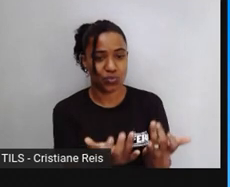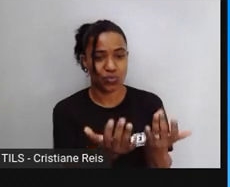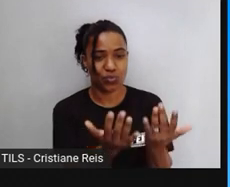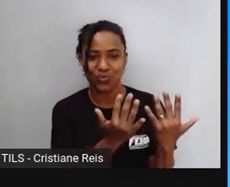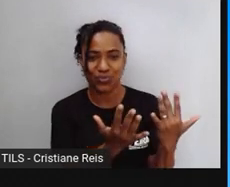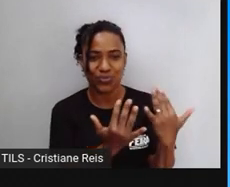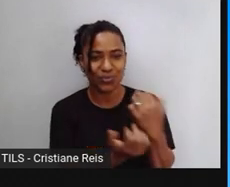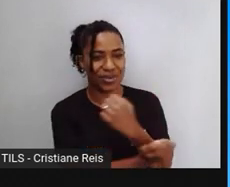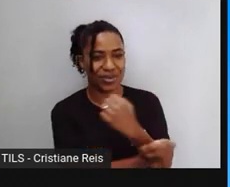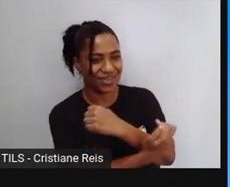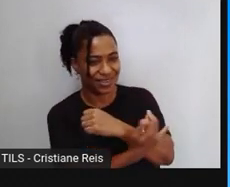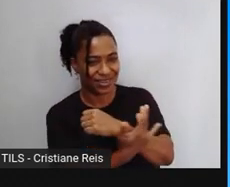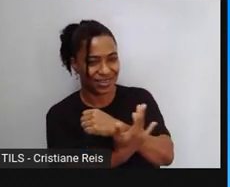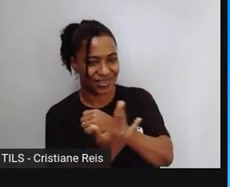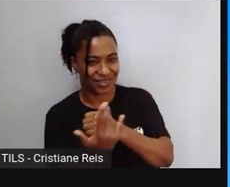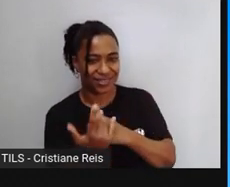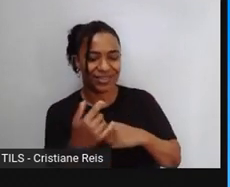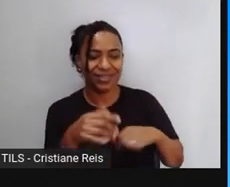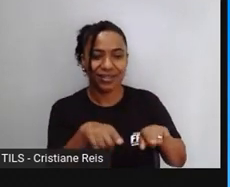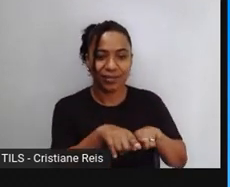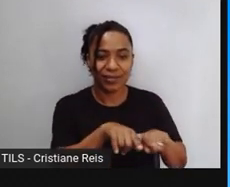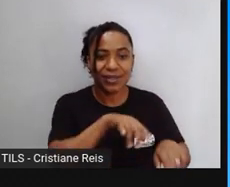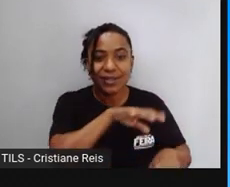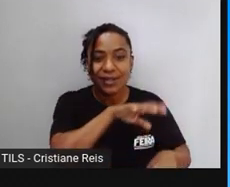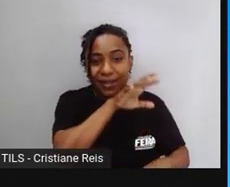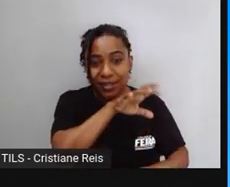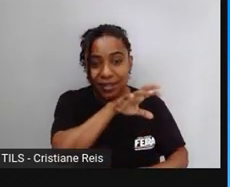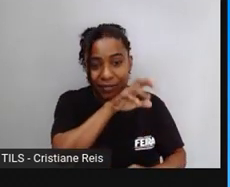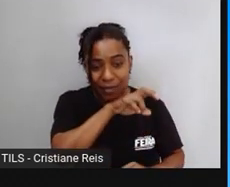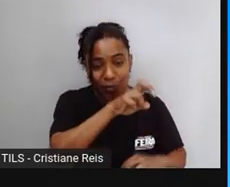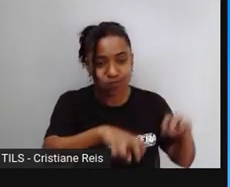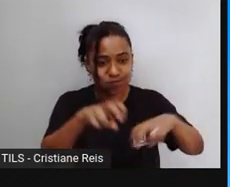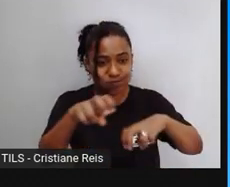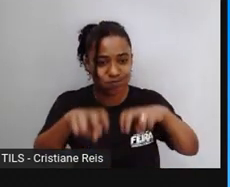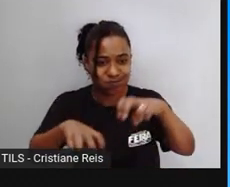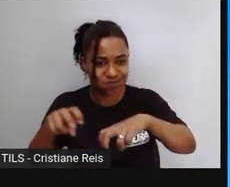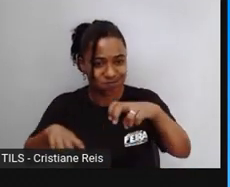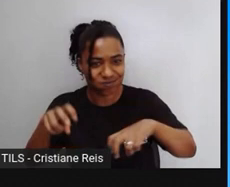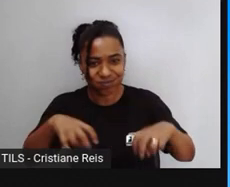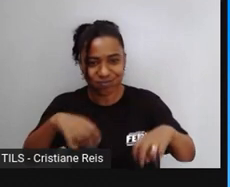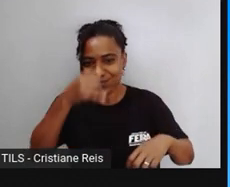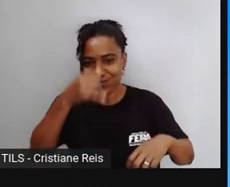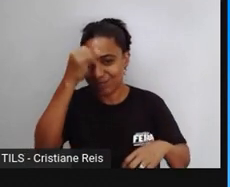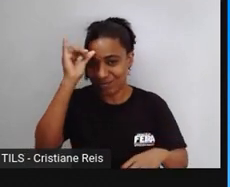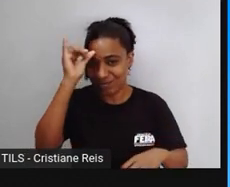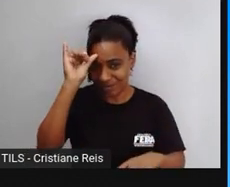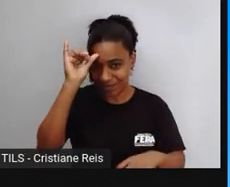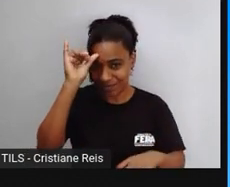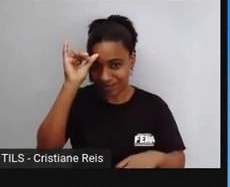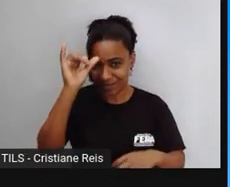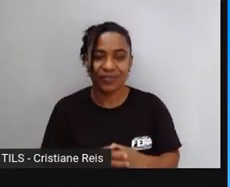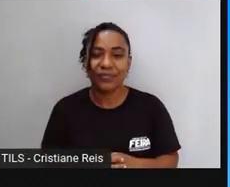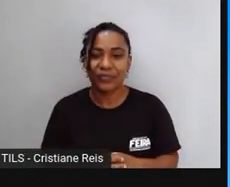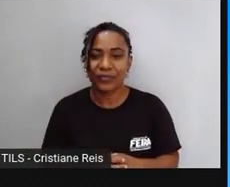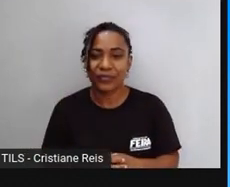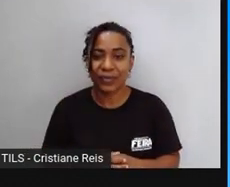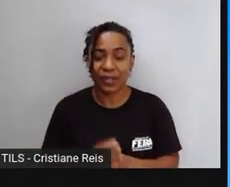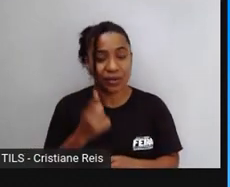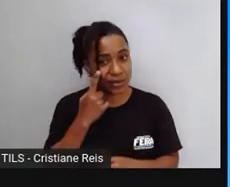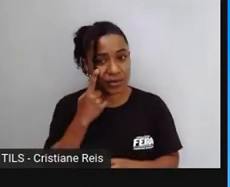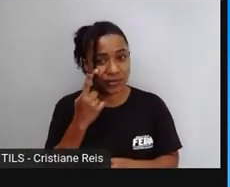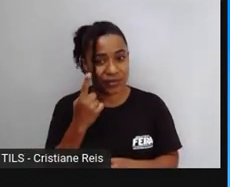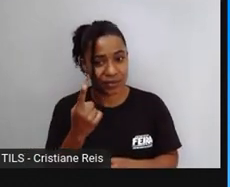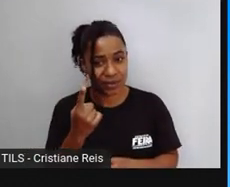Houseboat is a type of float building. E Então, houseboat, a gente poderia assim traduzir como